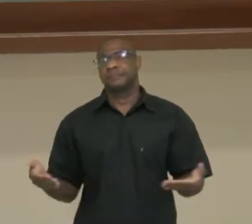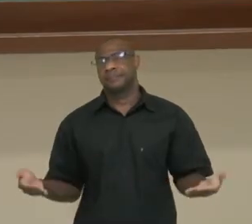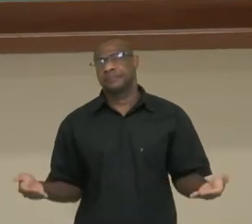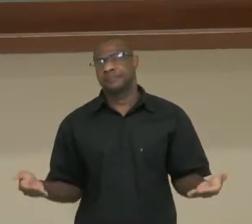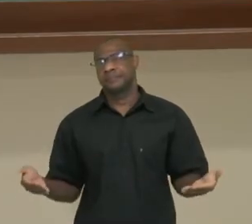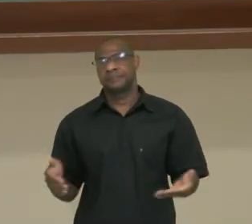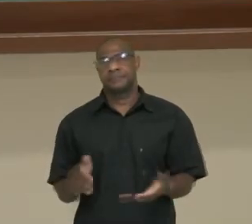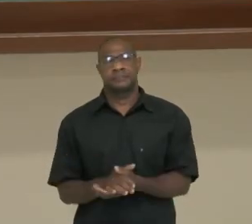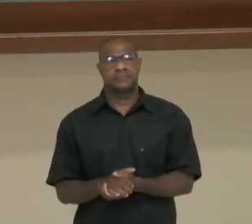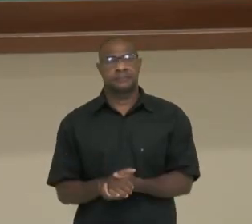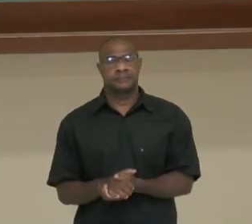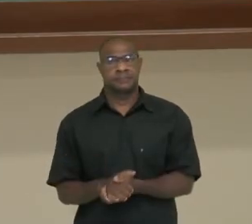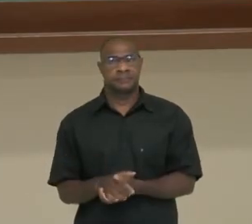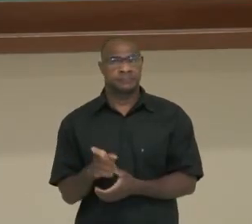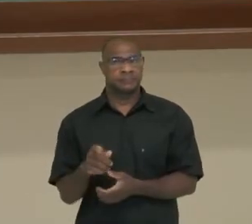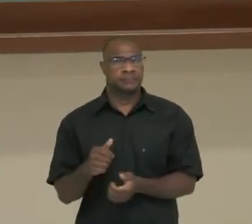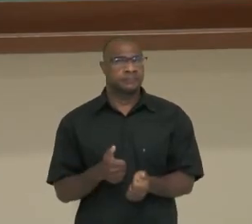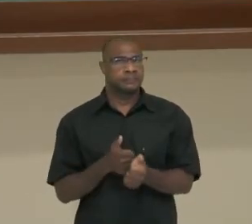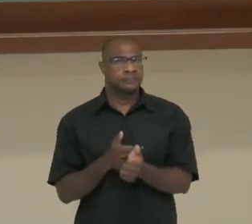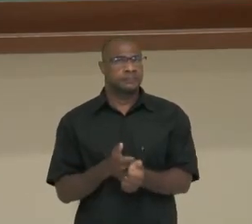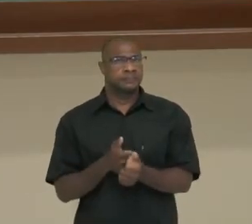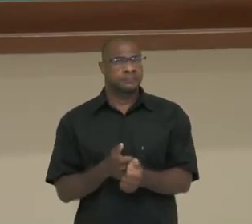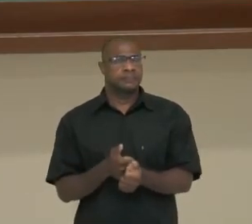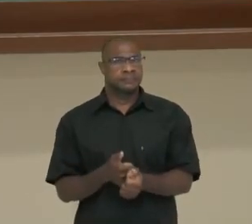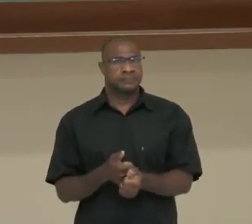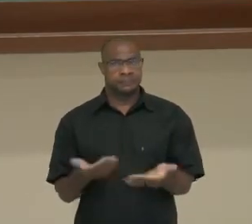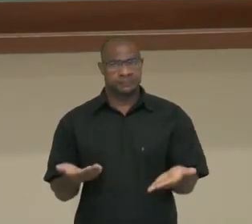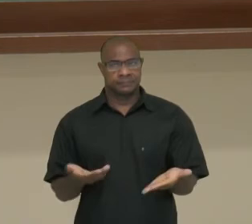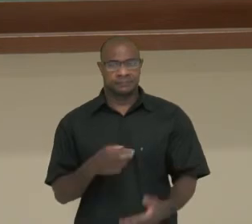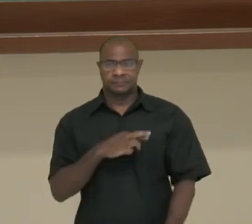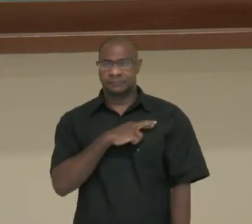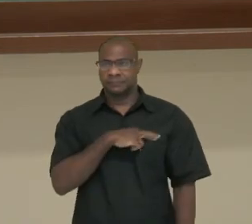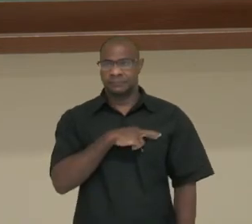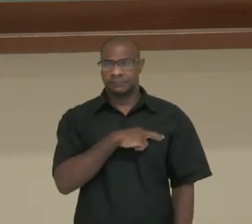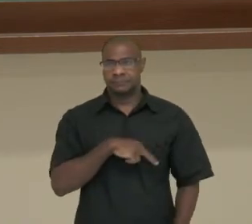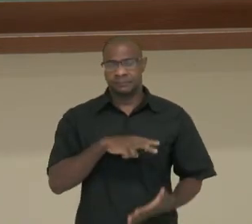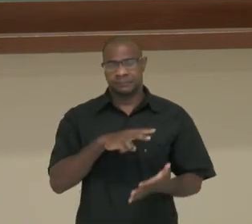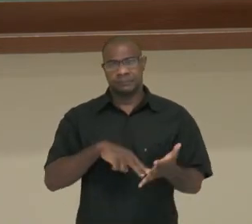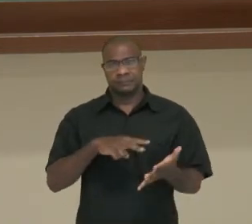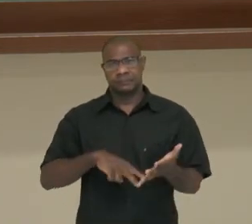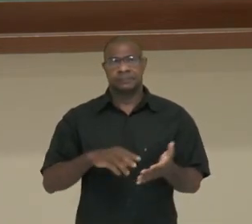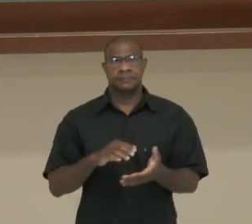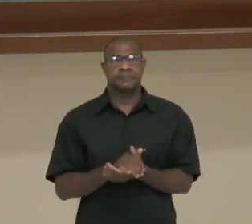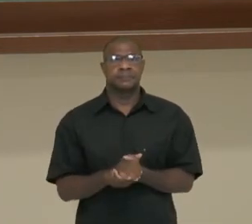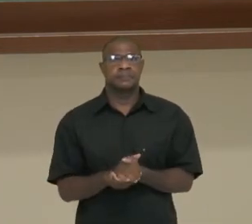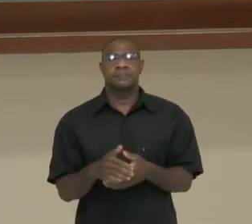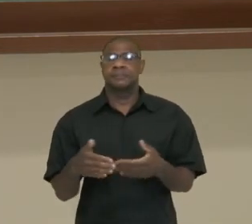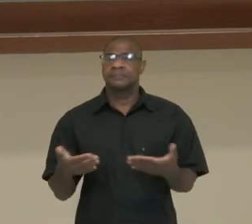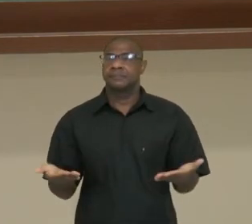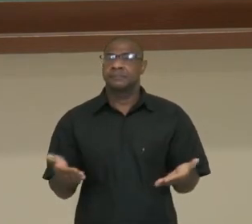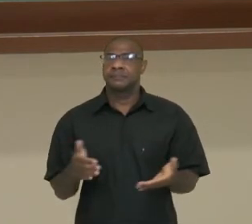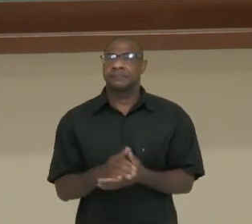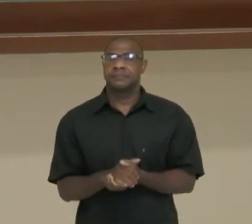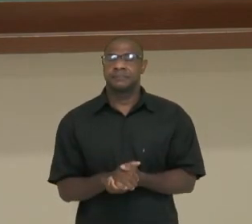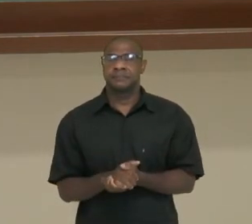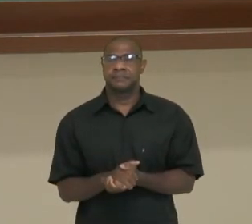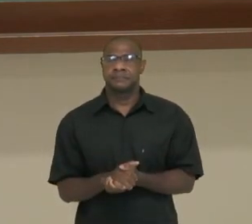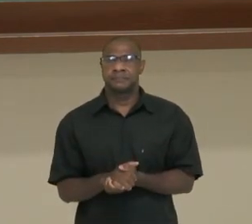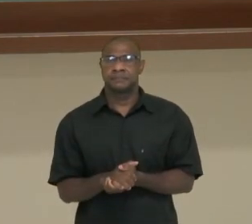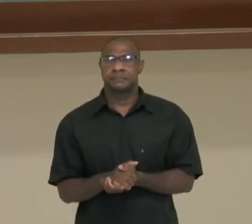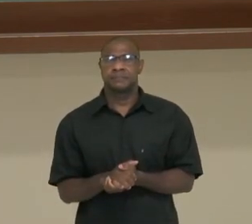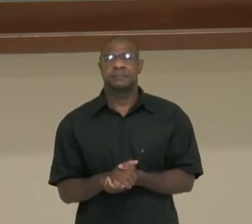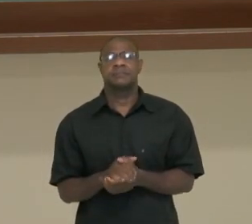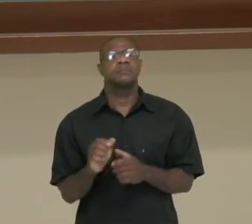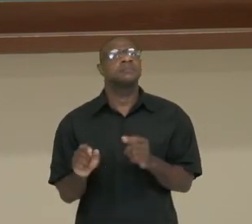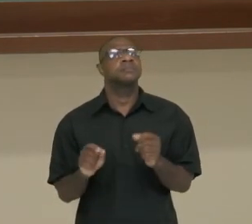Você está acompanhando comigo a leitura de um romance, o romance Nove Noites. Nesse romance, resgatando aqui um pouquinho, o